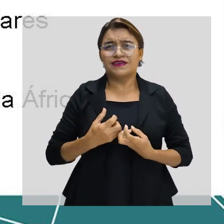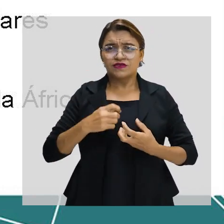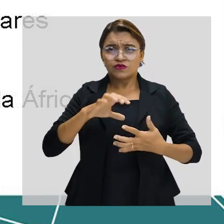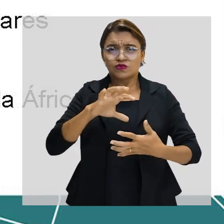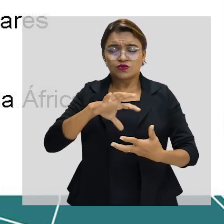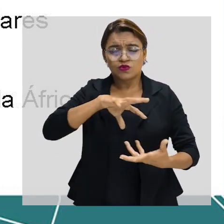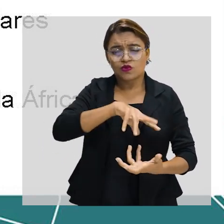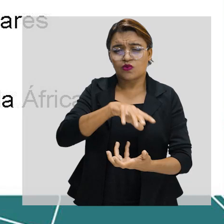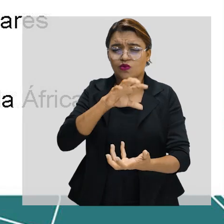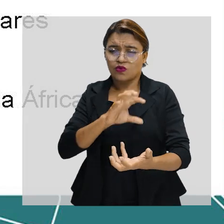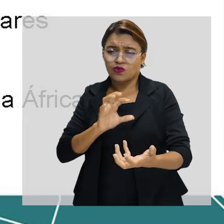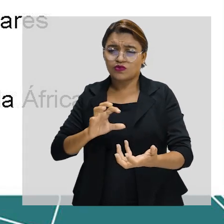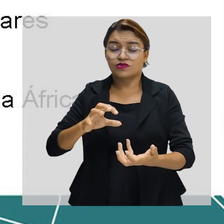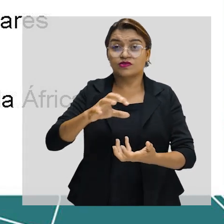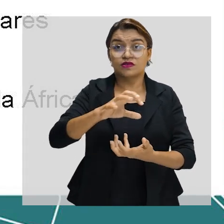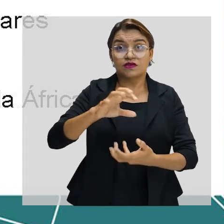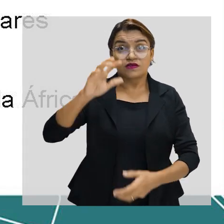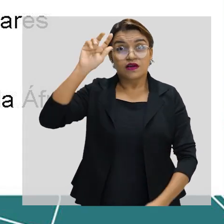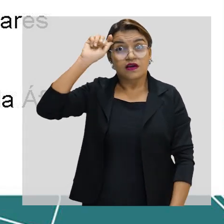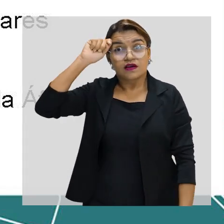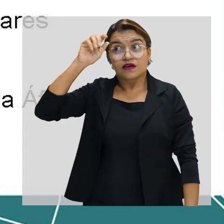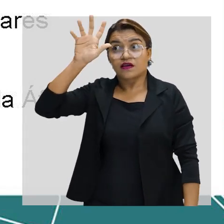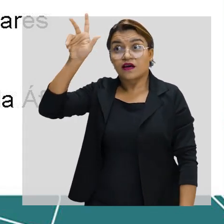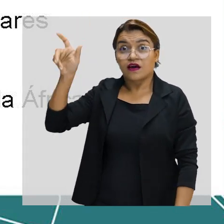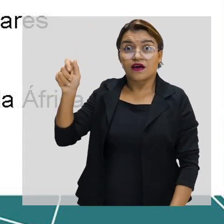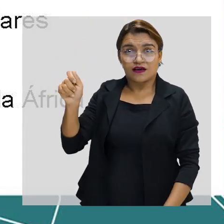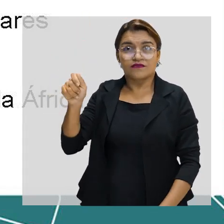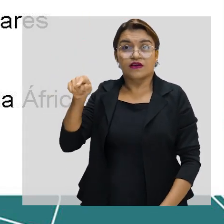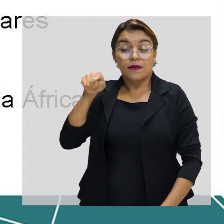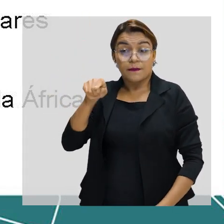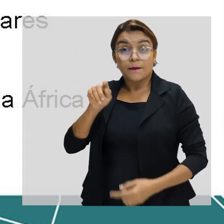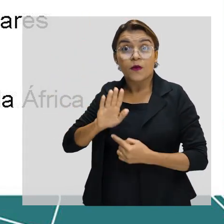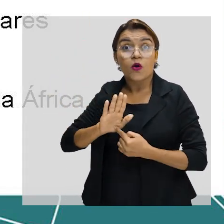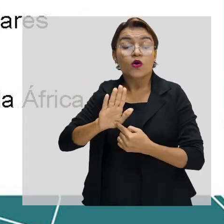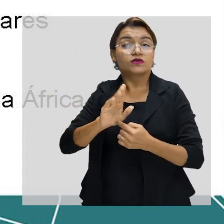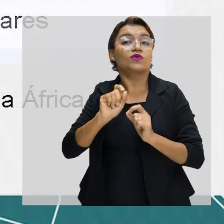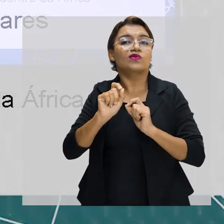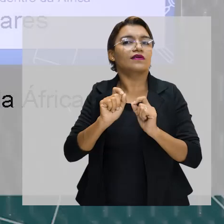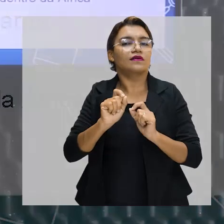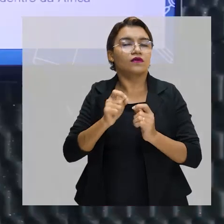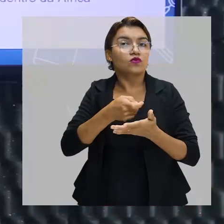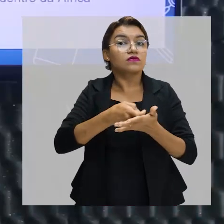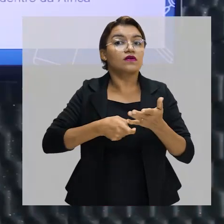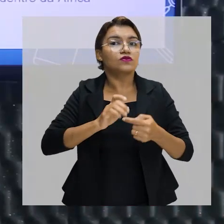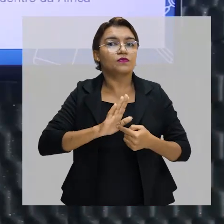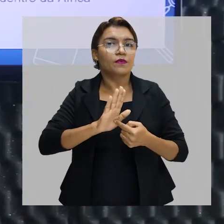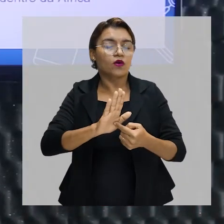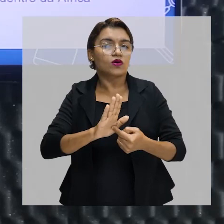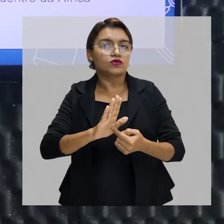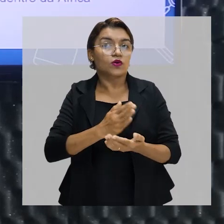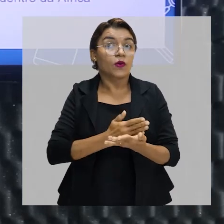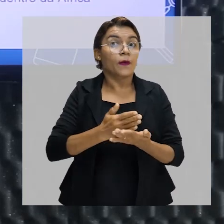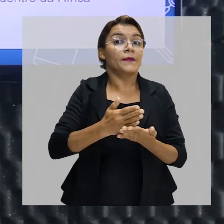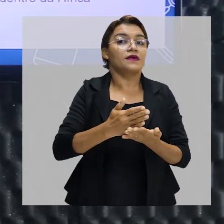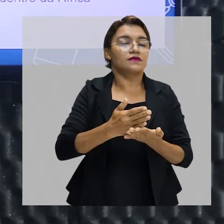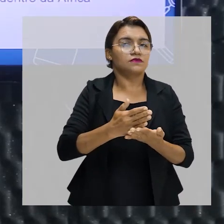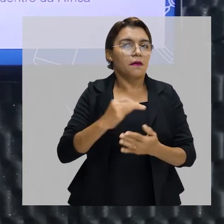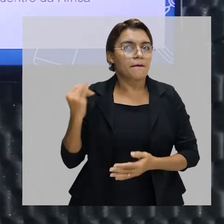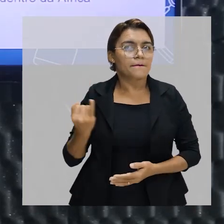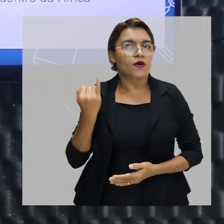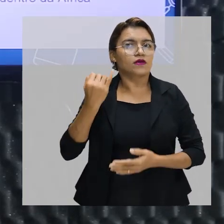continentes dentro da África. Aqui a gente tem um começo. Não se pode deixar de falar desse